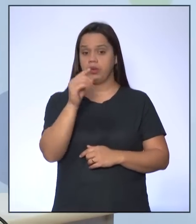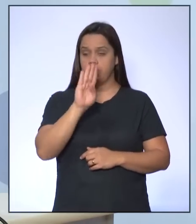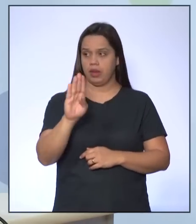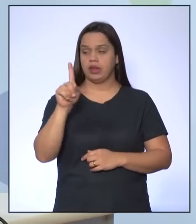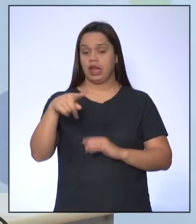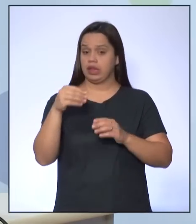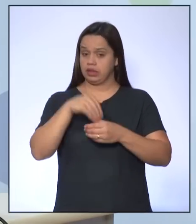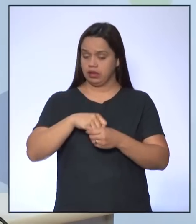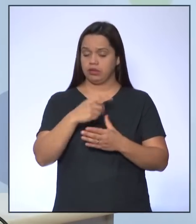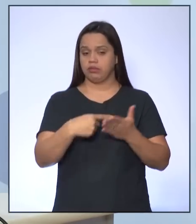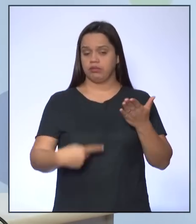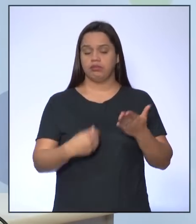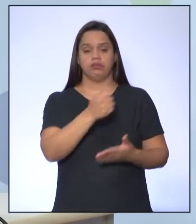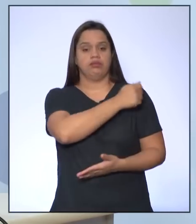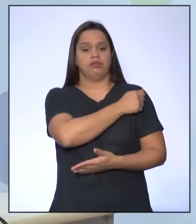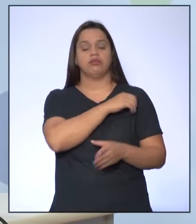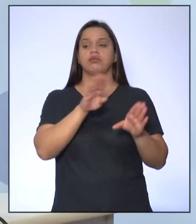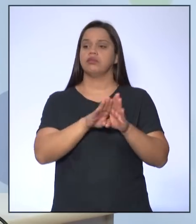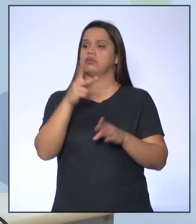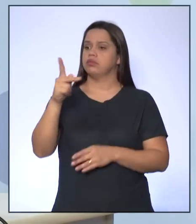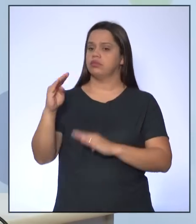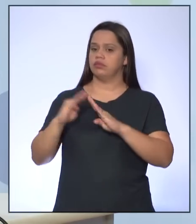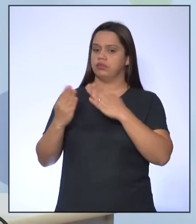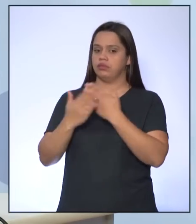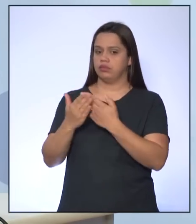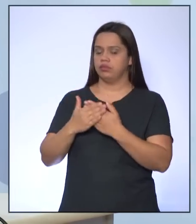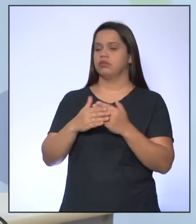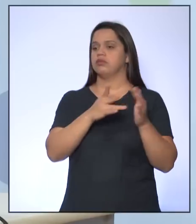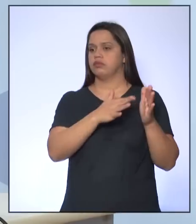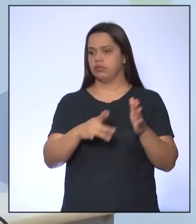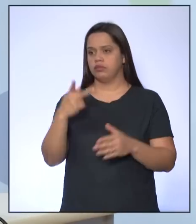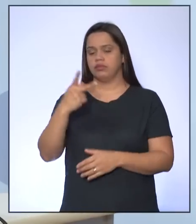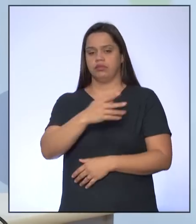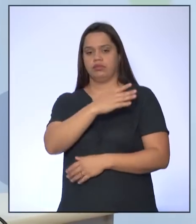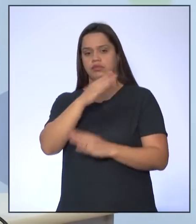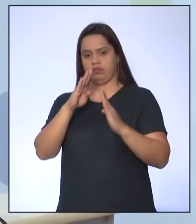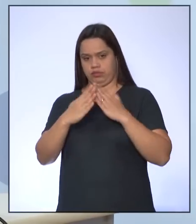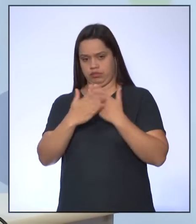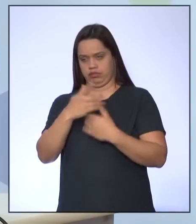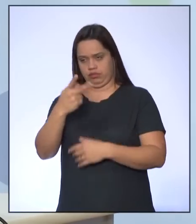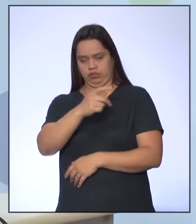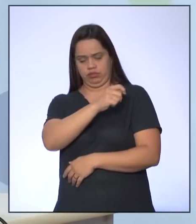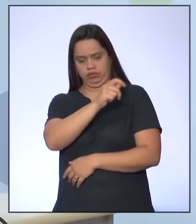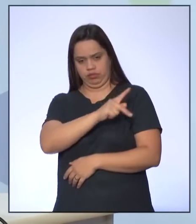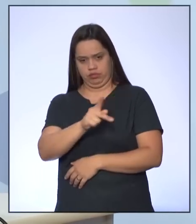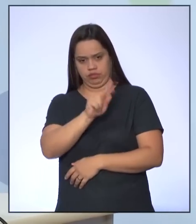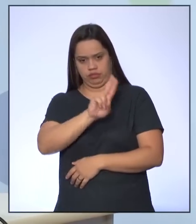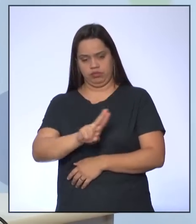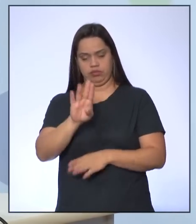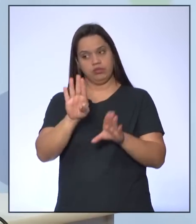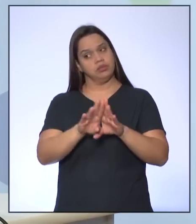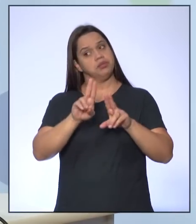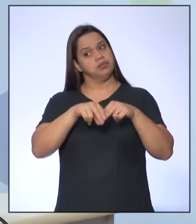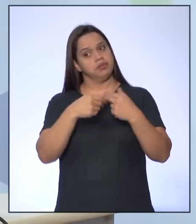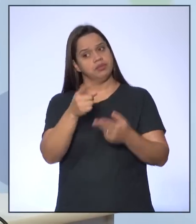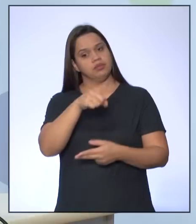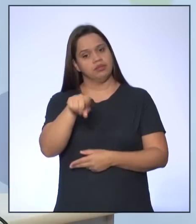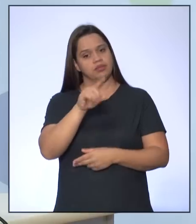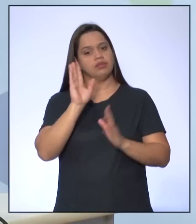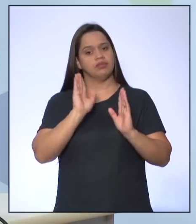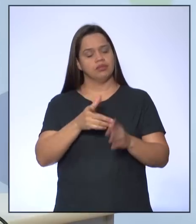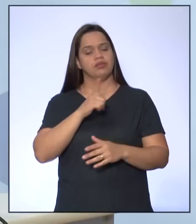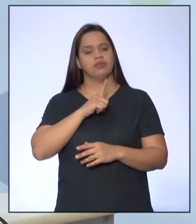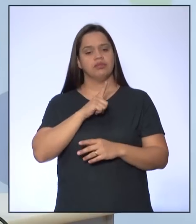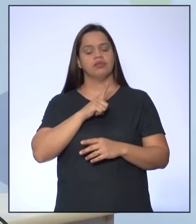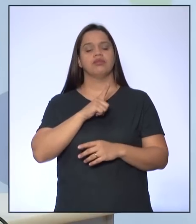aluno e que são abordadas pelos professores de vocês ao longo das aulas também. Então, é por isso que vocês provavelmente já entraram em contato com